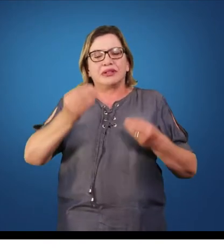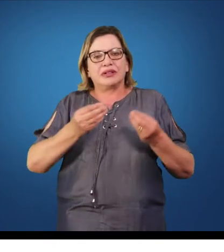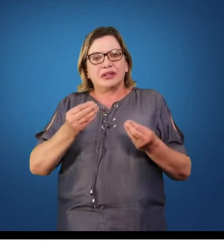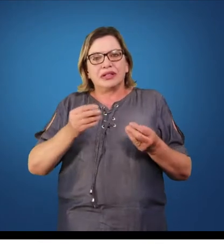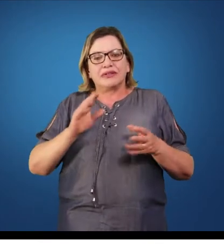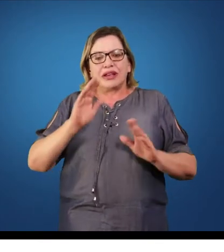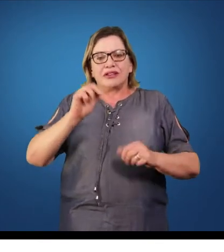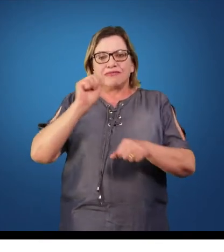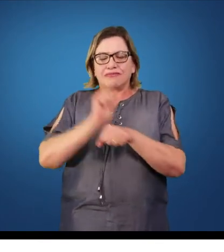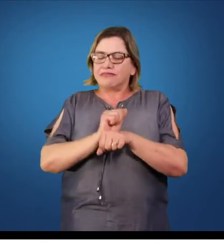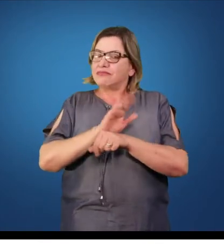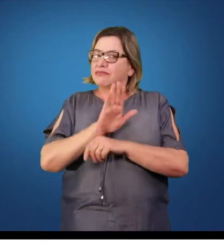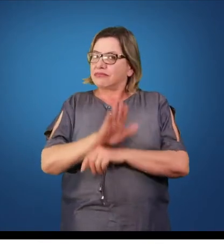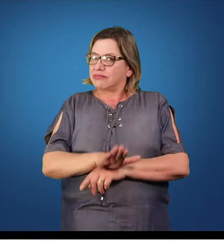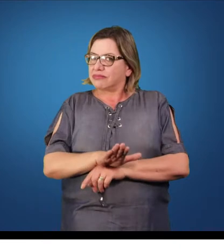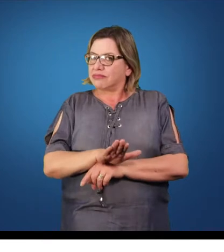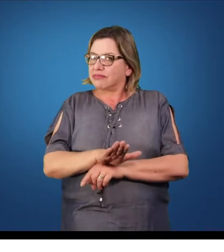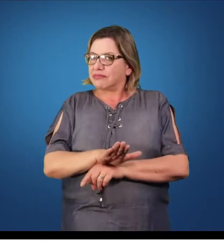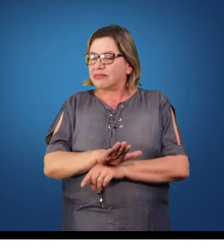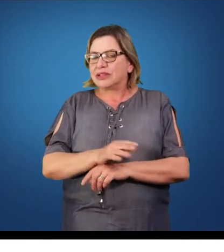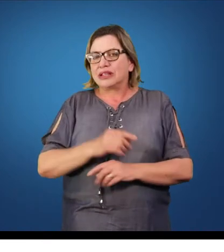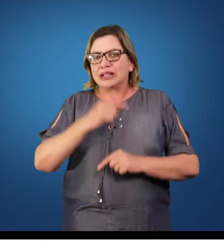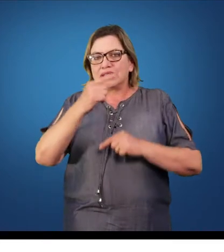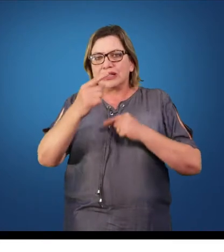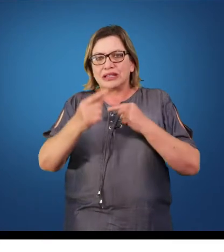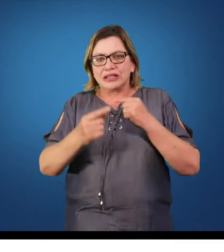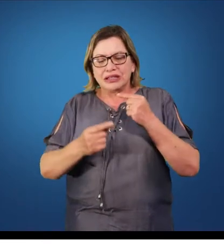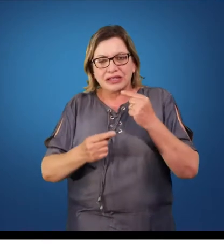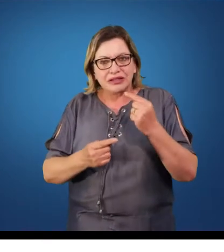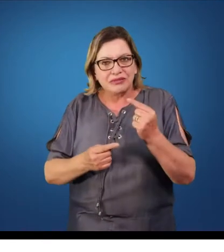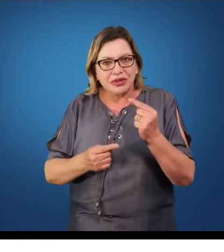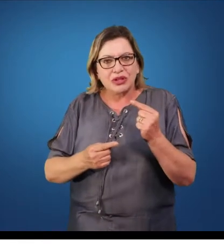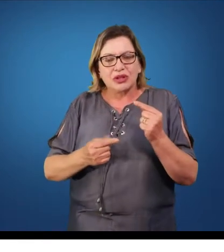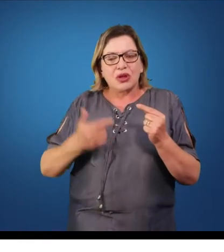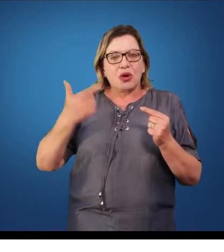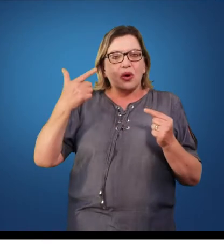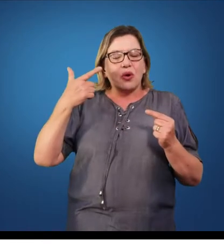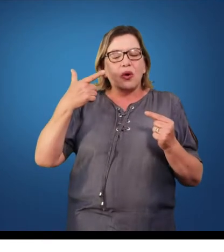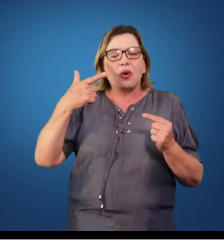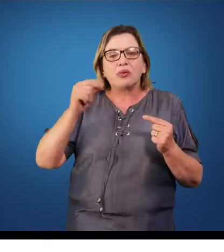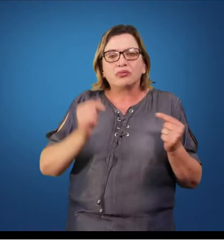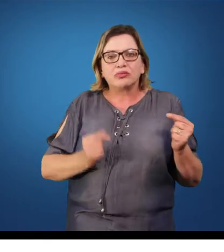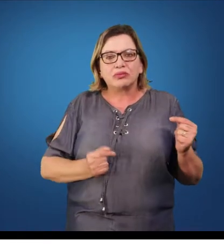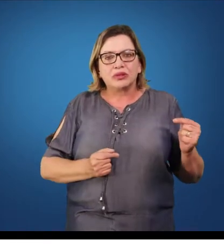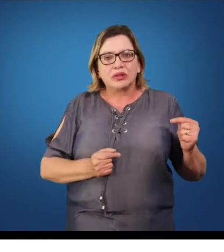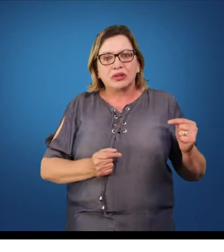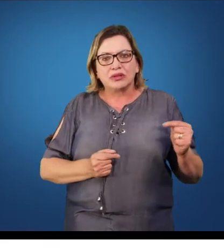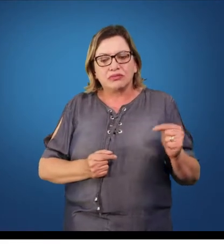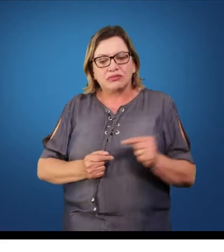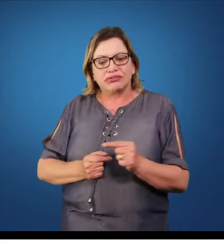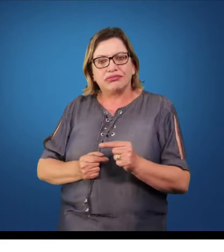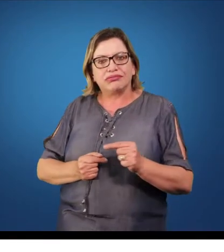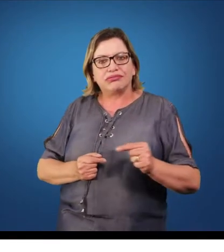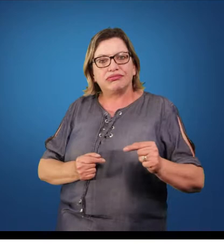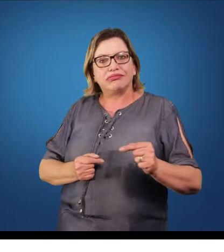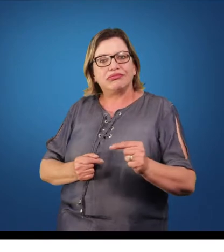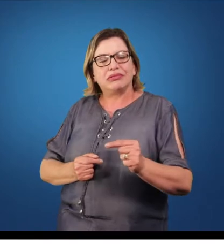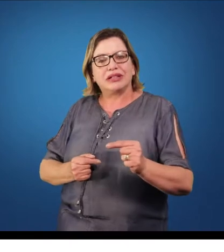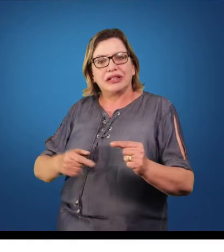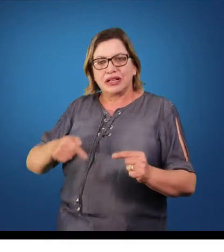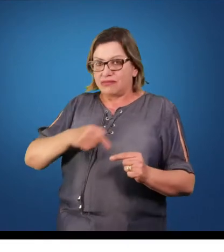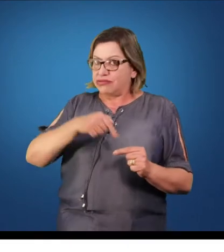E vai parar aqui. Logo em seguida, vem outra, passa pela Bruna